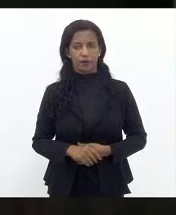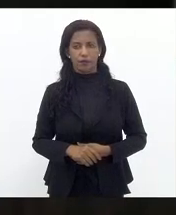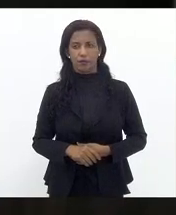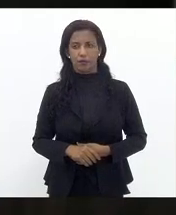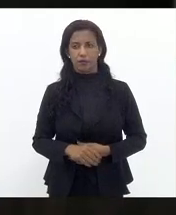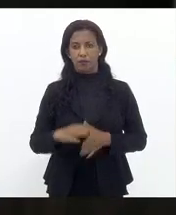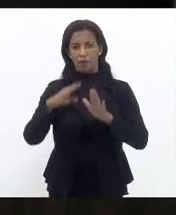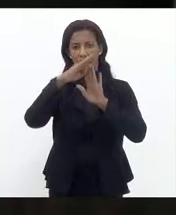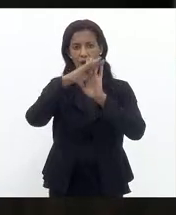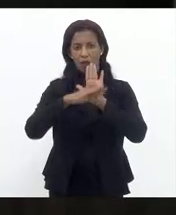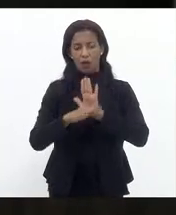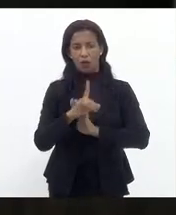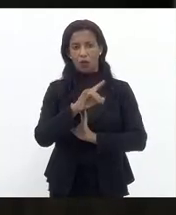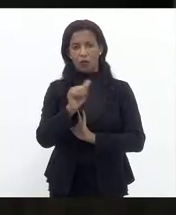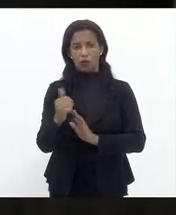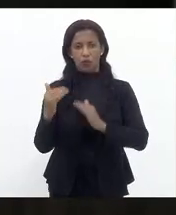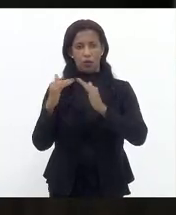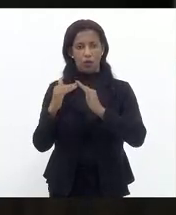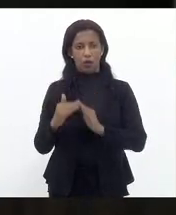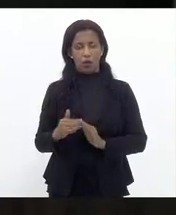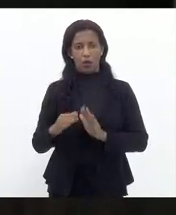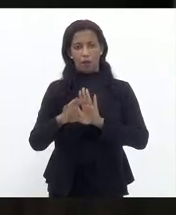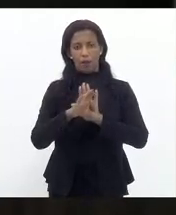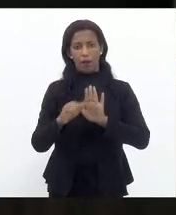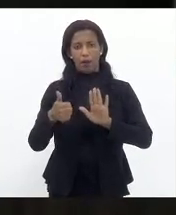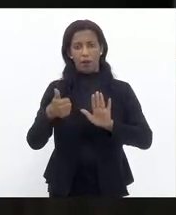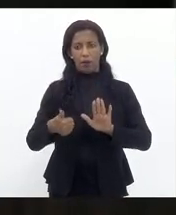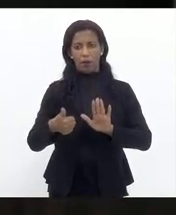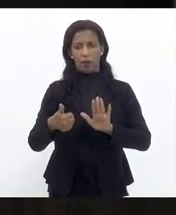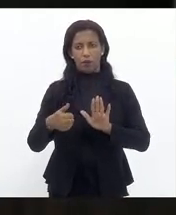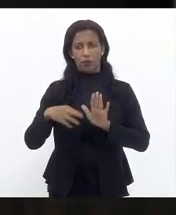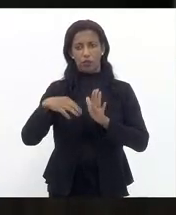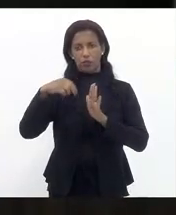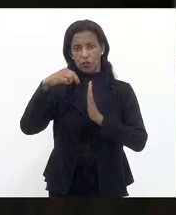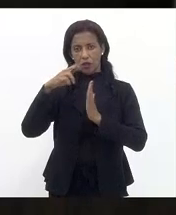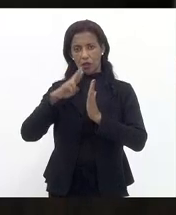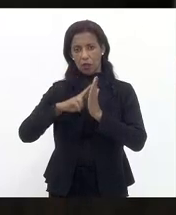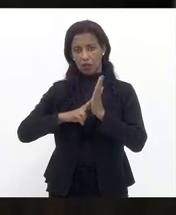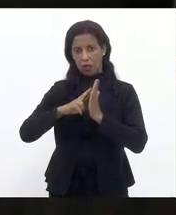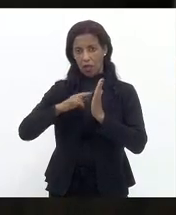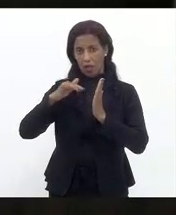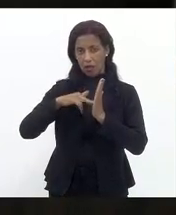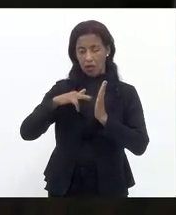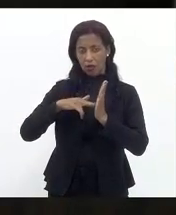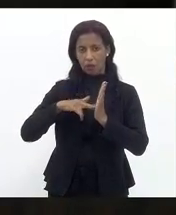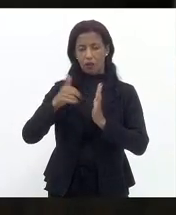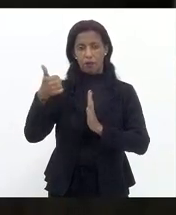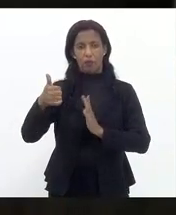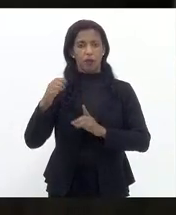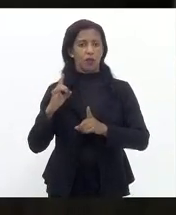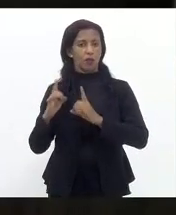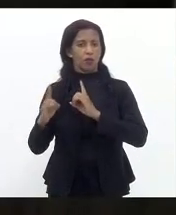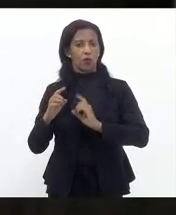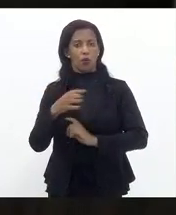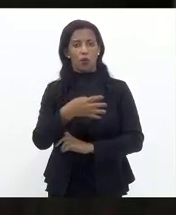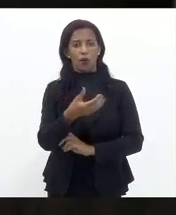na ordem do dia, de acordo com o parágrafo 1º do artigo 47 do Regimento Interno, em tramitação ordinária, em primeira discussão, projeto